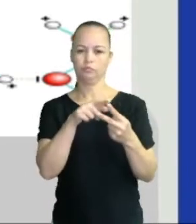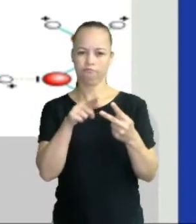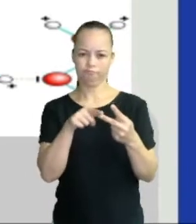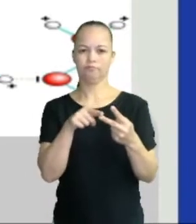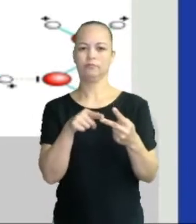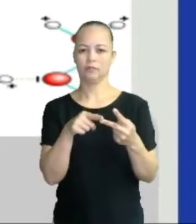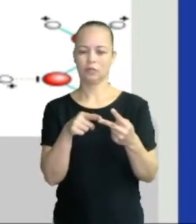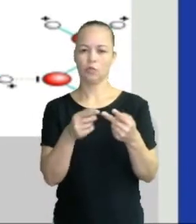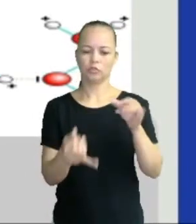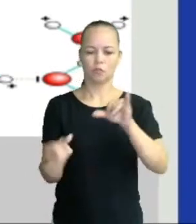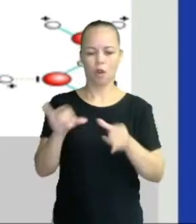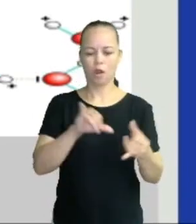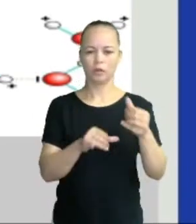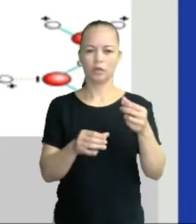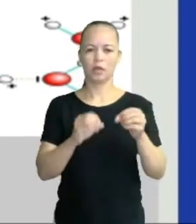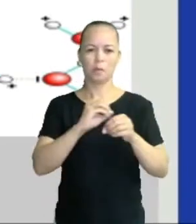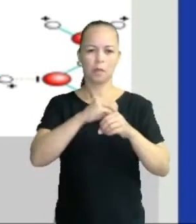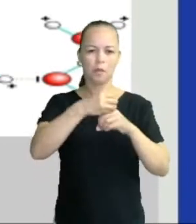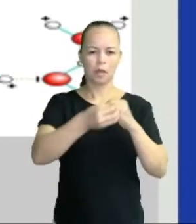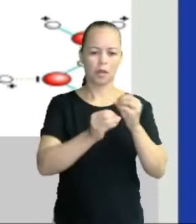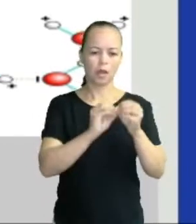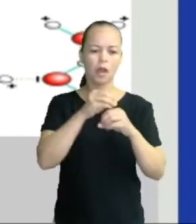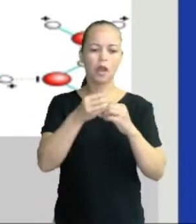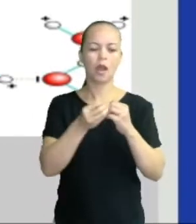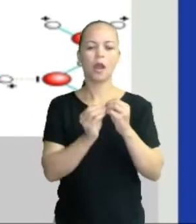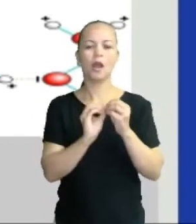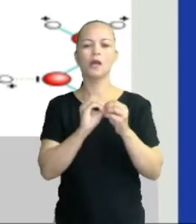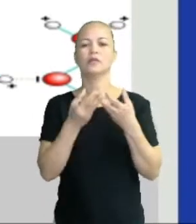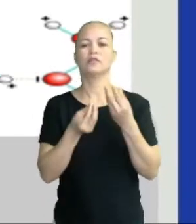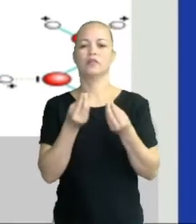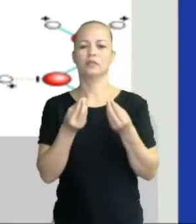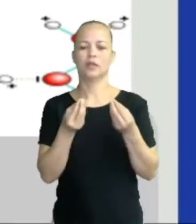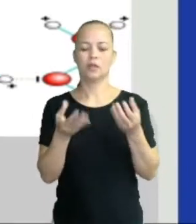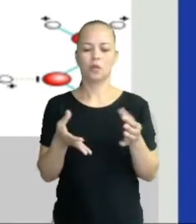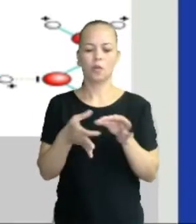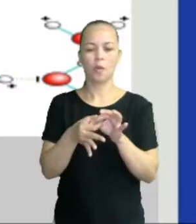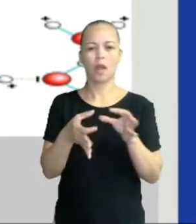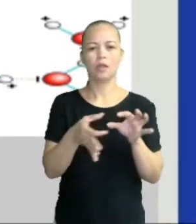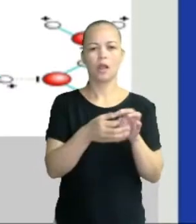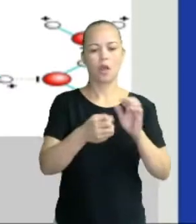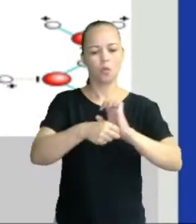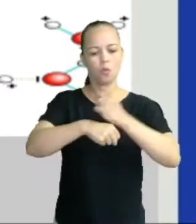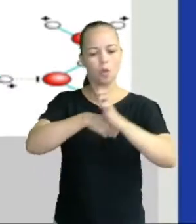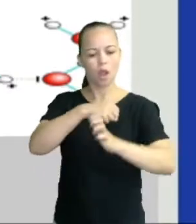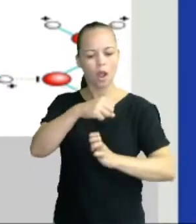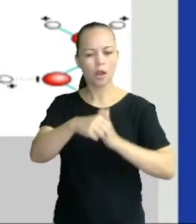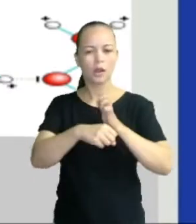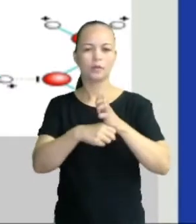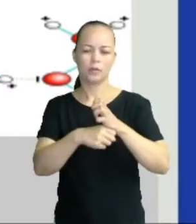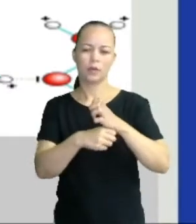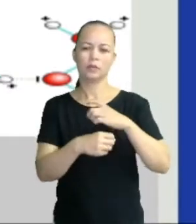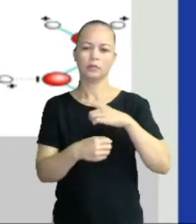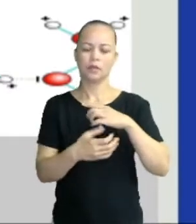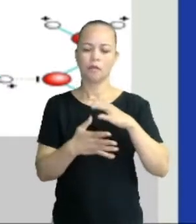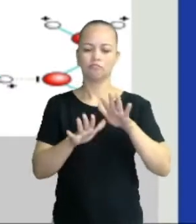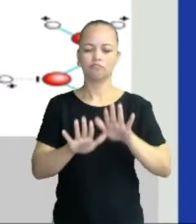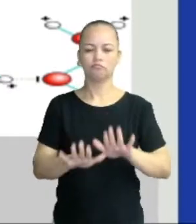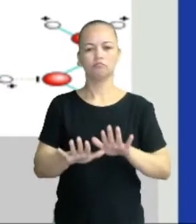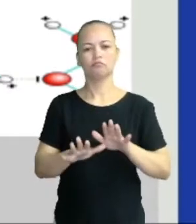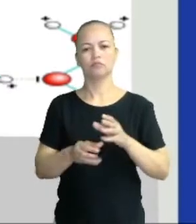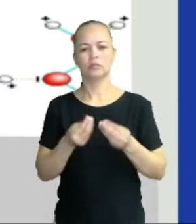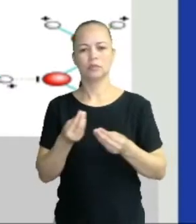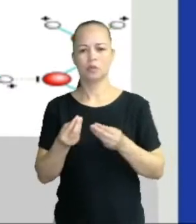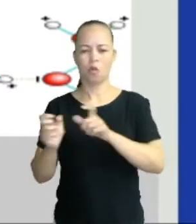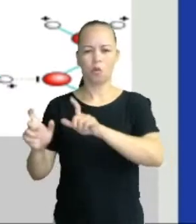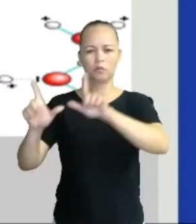espécies químicas, as duas moléculas vão estar querendo compartilhar esses elétrons para que eles mantenham a sua estabilidade. Por quê, gente? Qual é o objetivo?